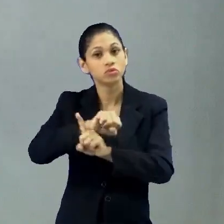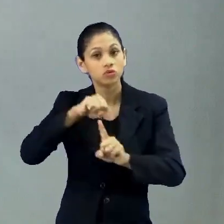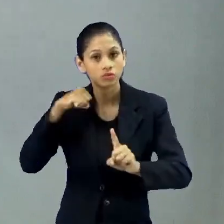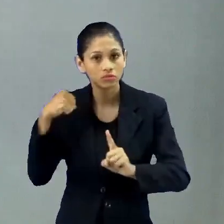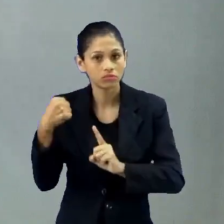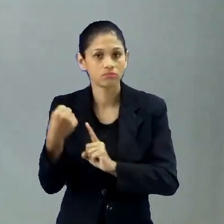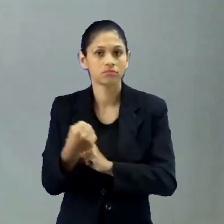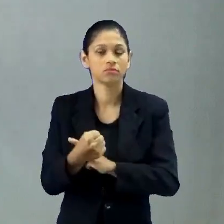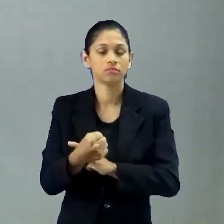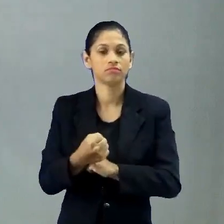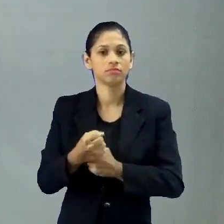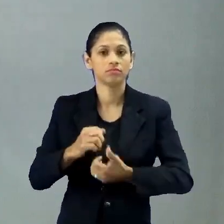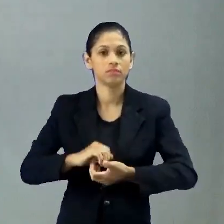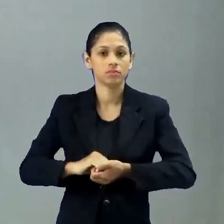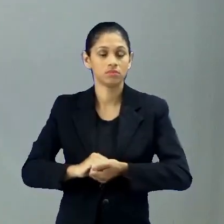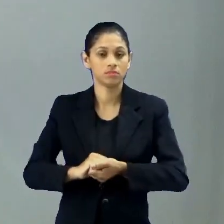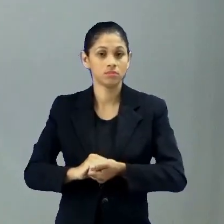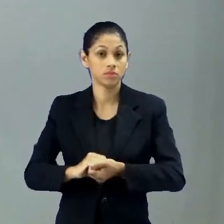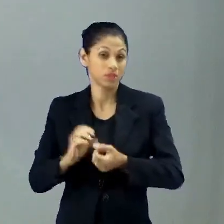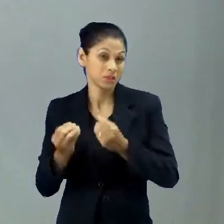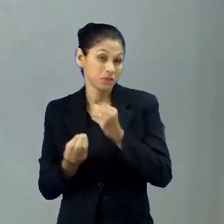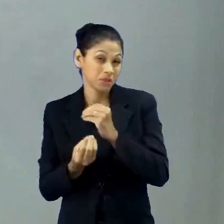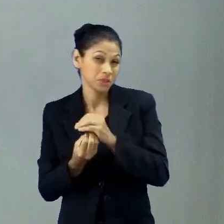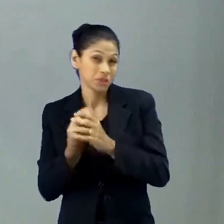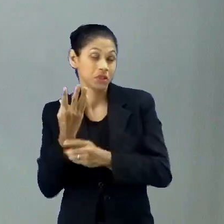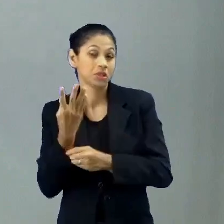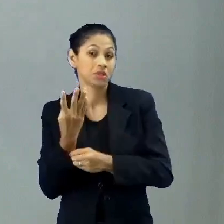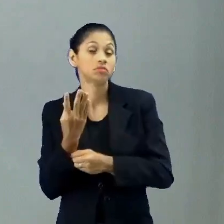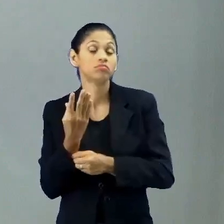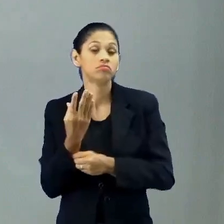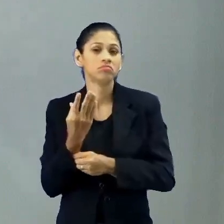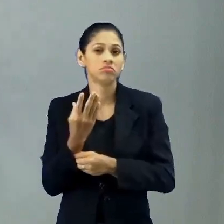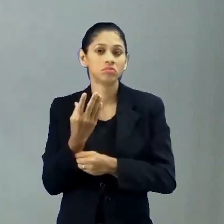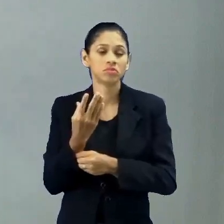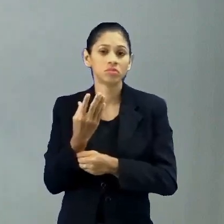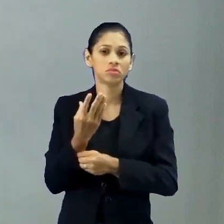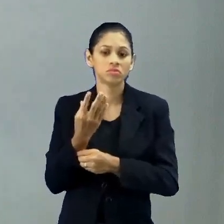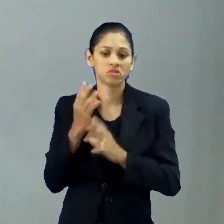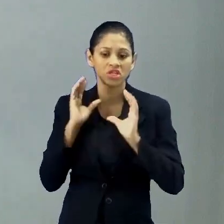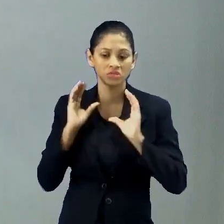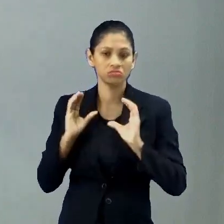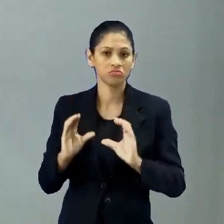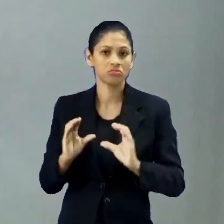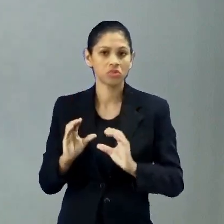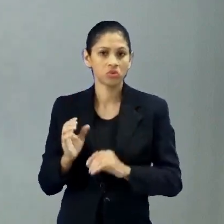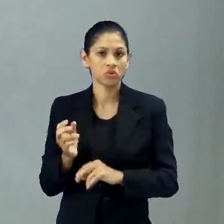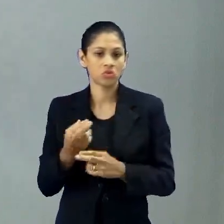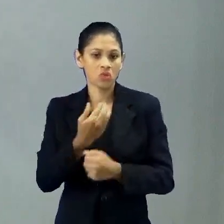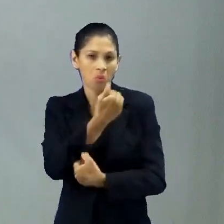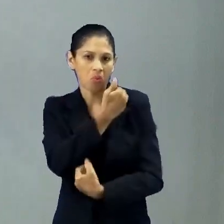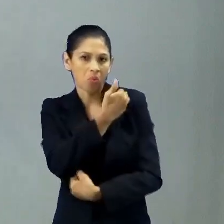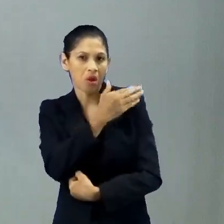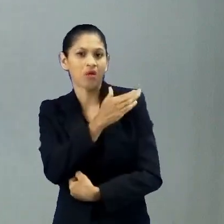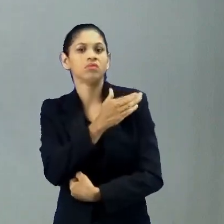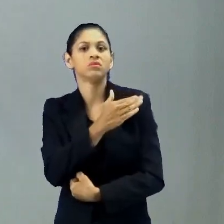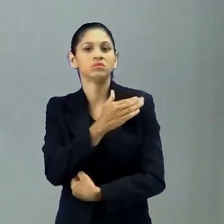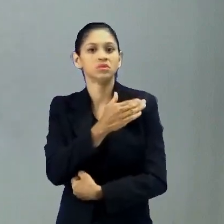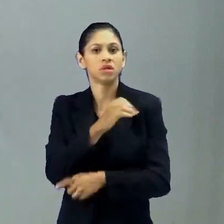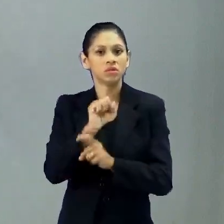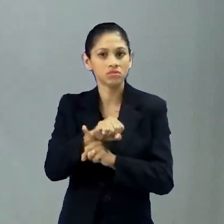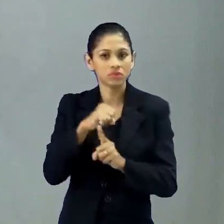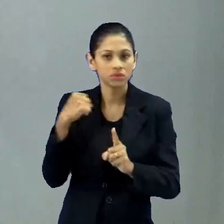sociais, né, e que acabam gerando atos discriminatórios e preconceitos na sociedade e,